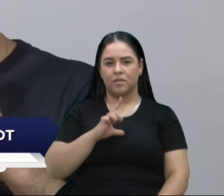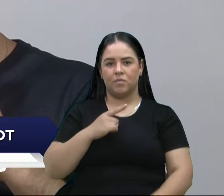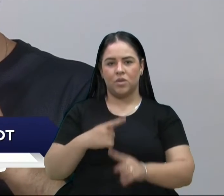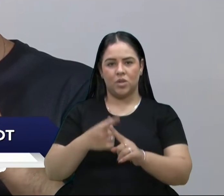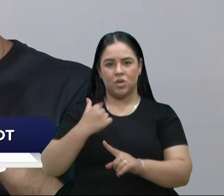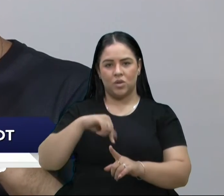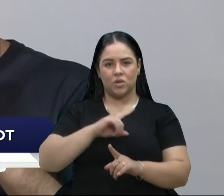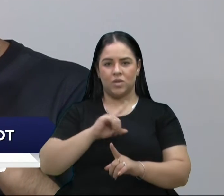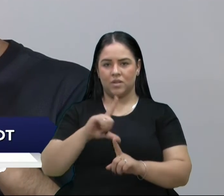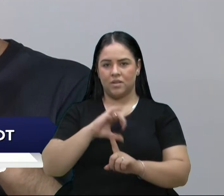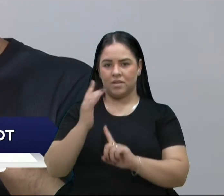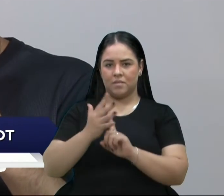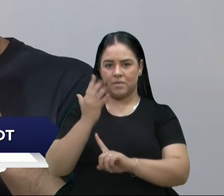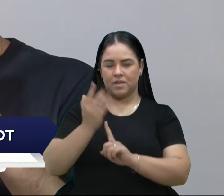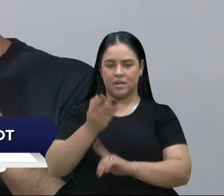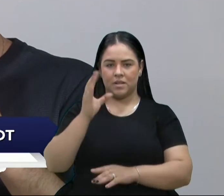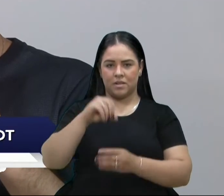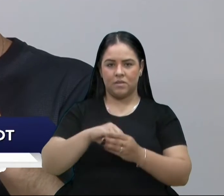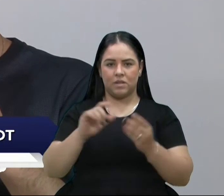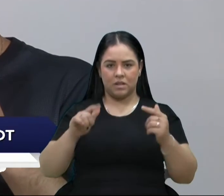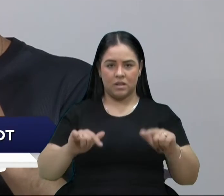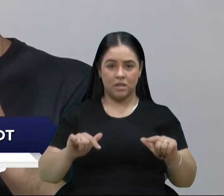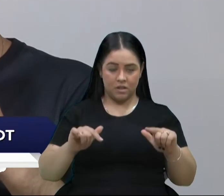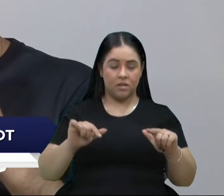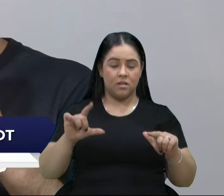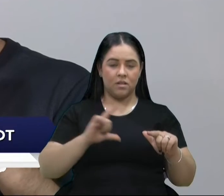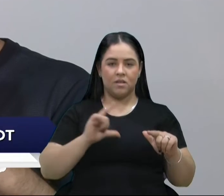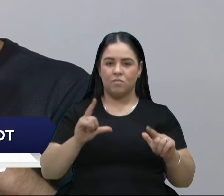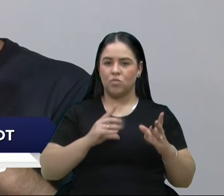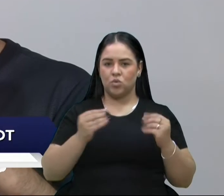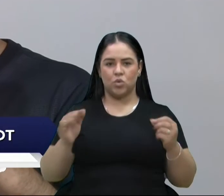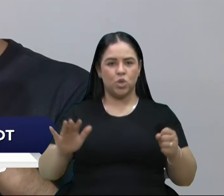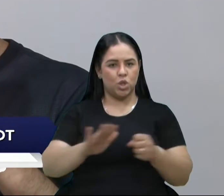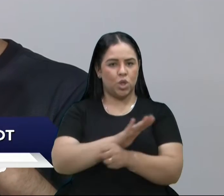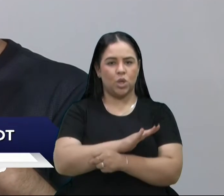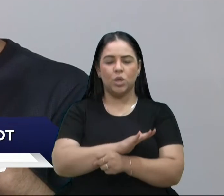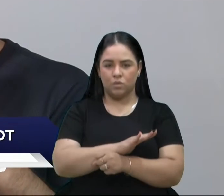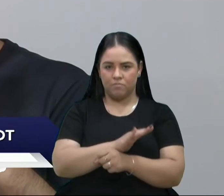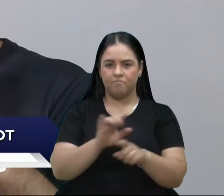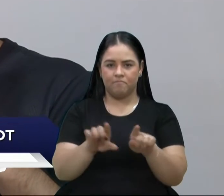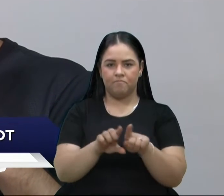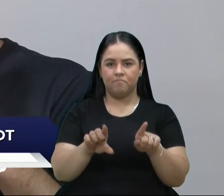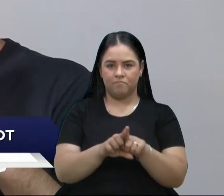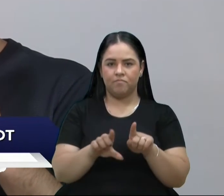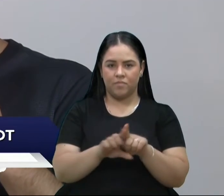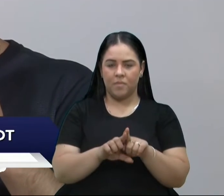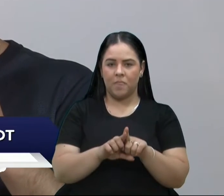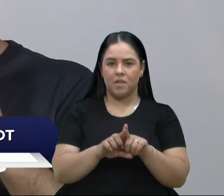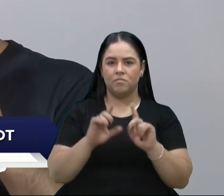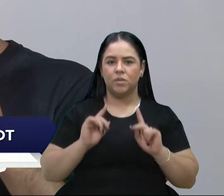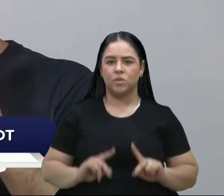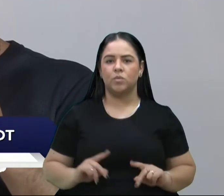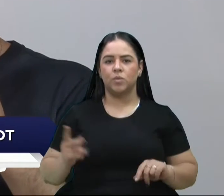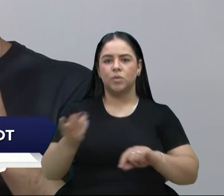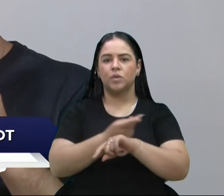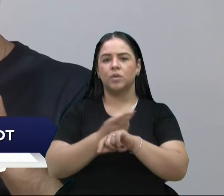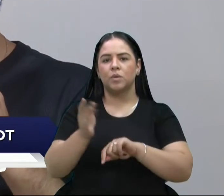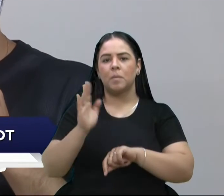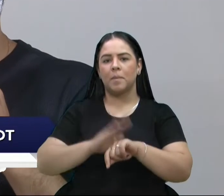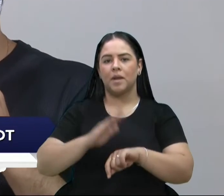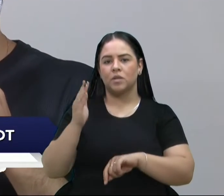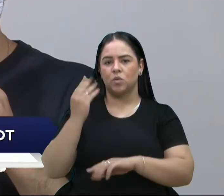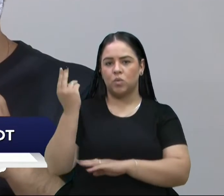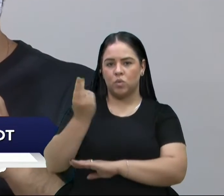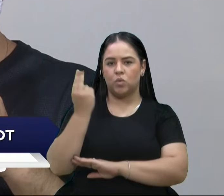essas demandas do nosso gabinete, né, e está esgotada a capacidade de atendimento, de internação, as pessoas estão buscando muito serviço de